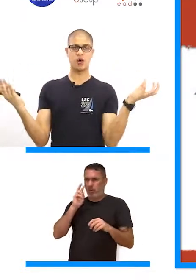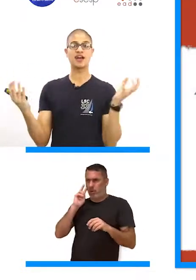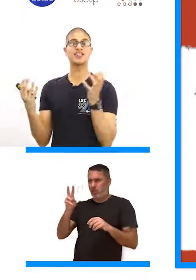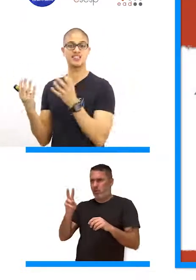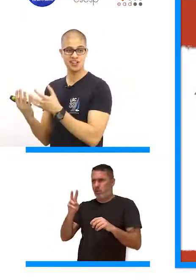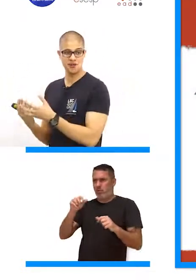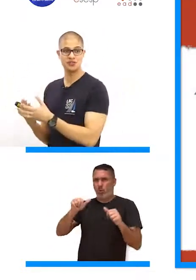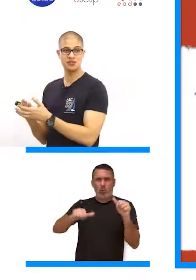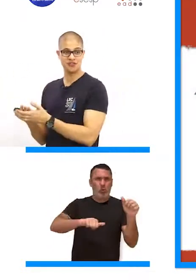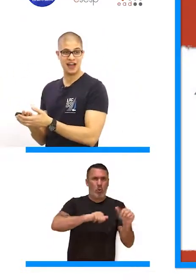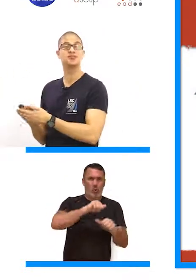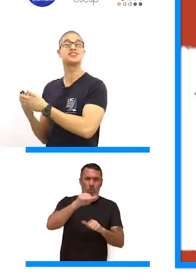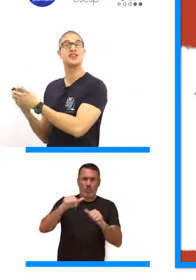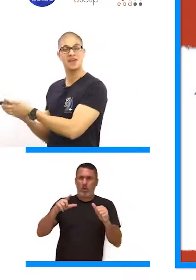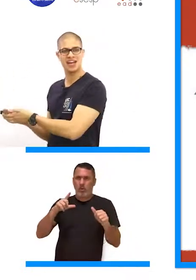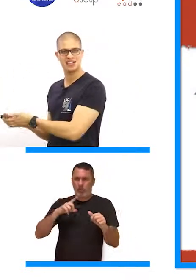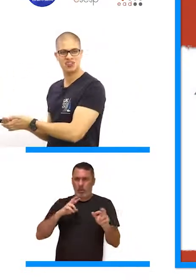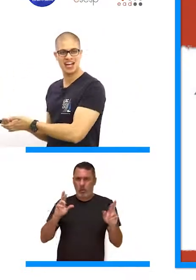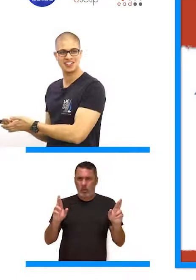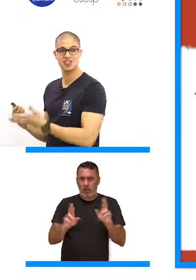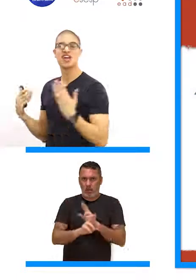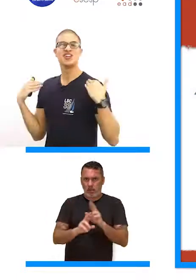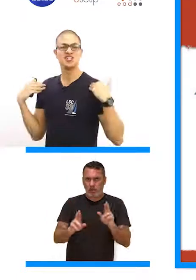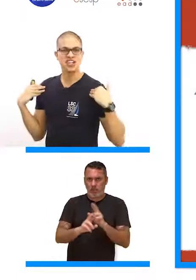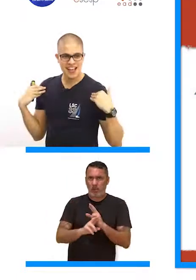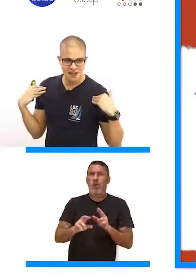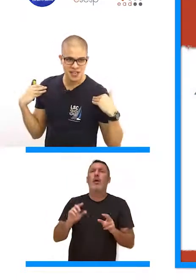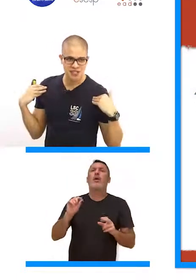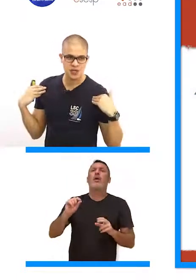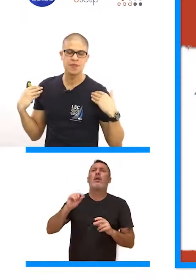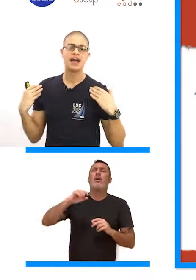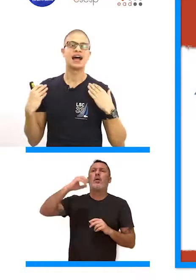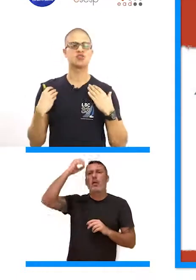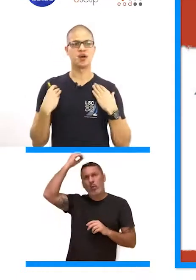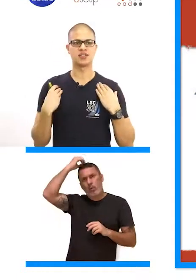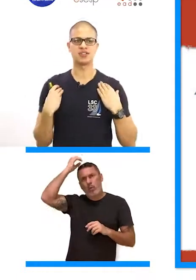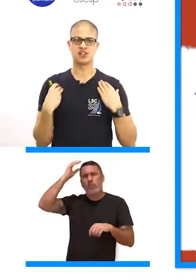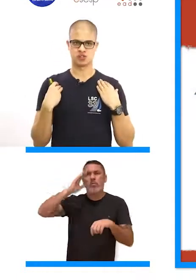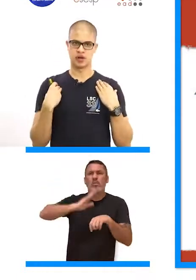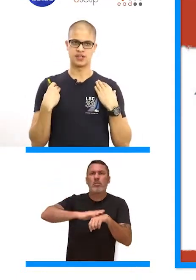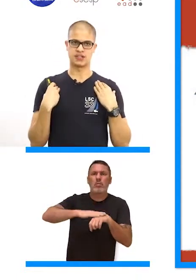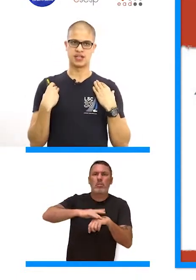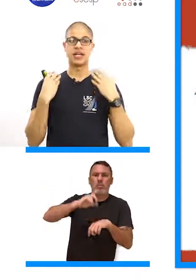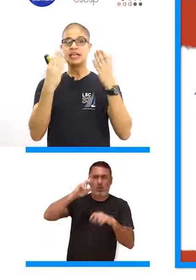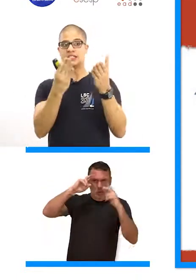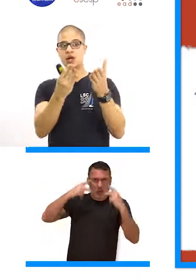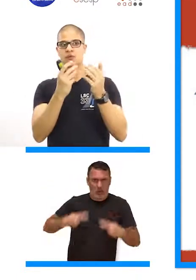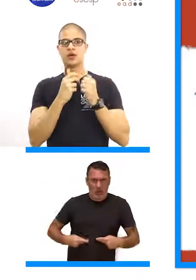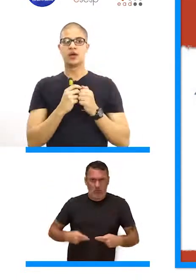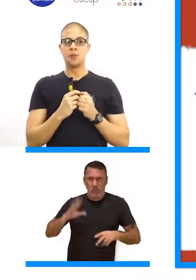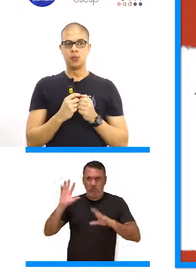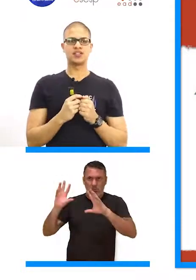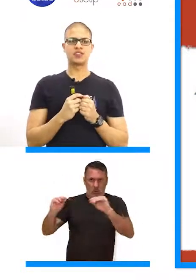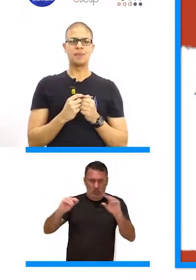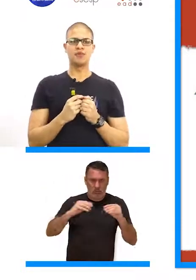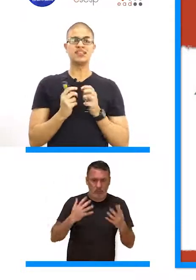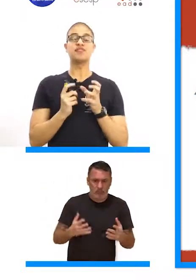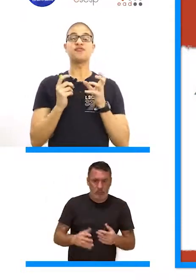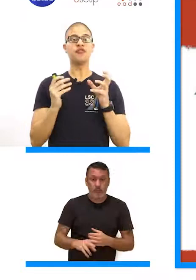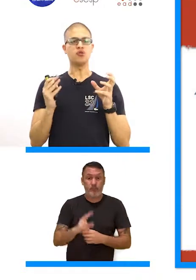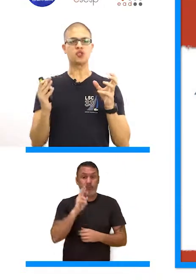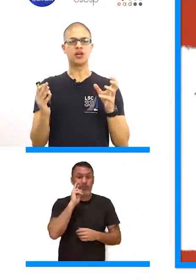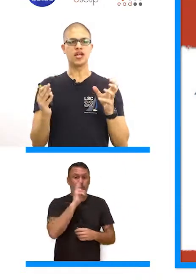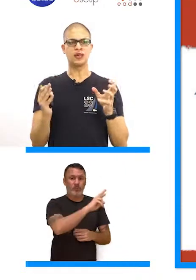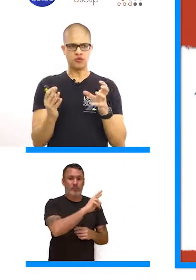nosso redor que são, de fato, estão relacionadas diretamente às nossas ações. Então, por exemplo,